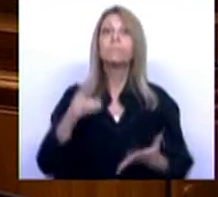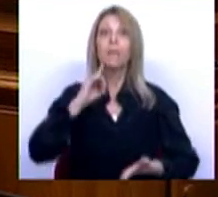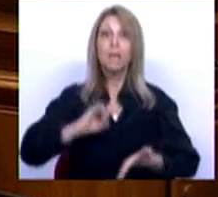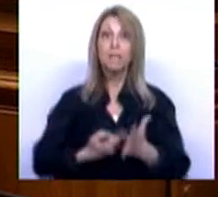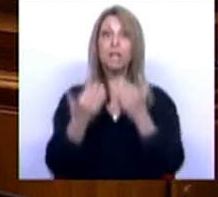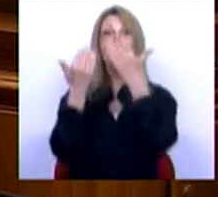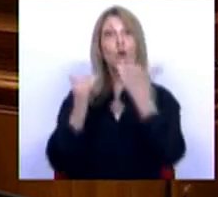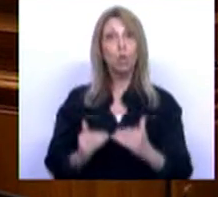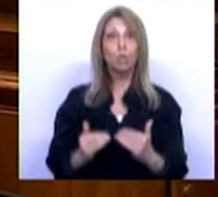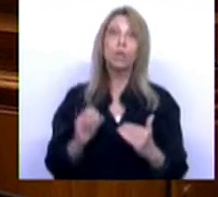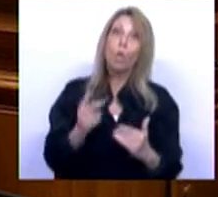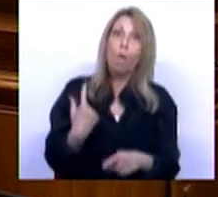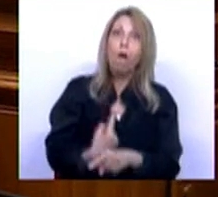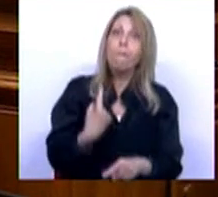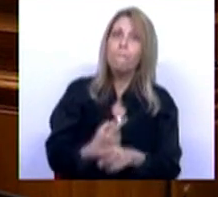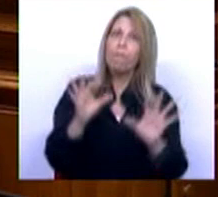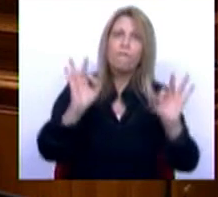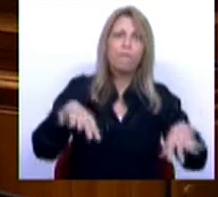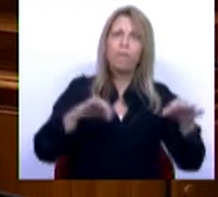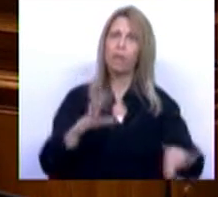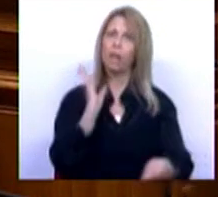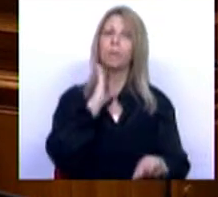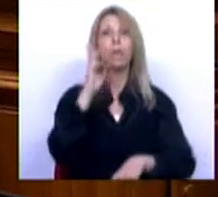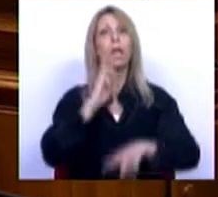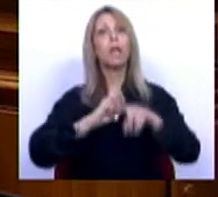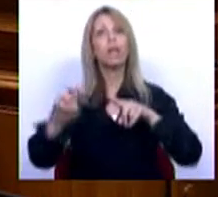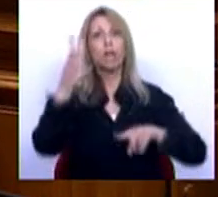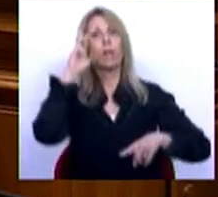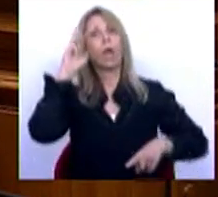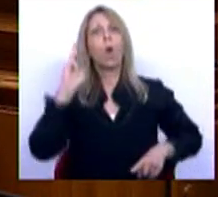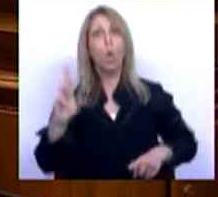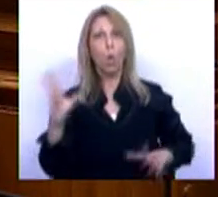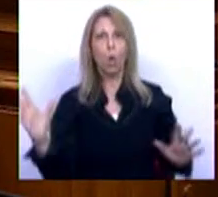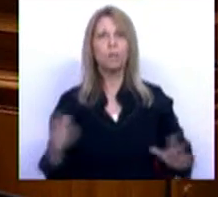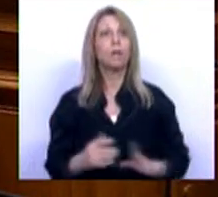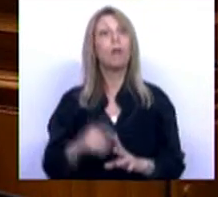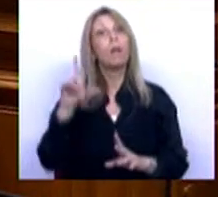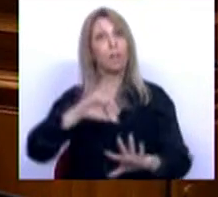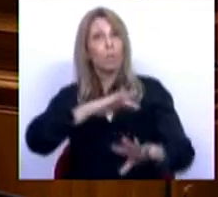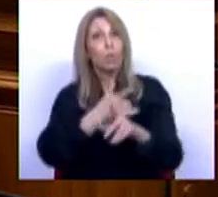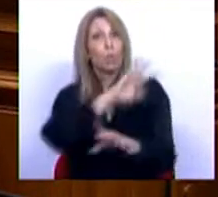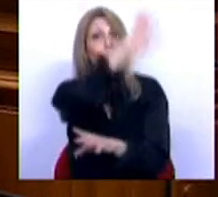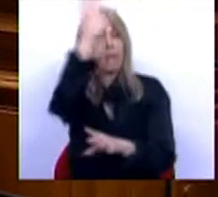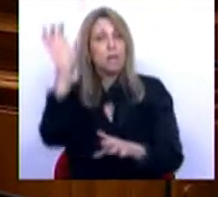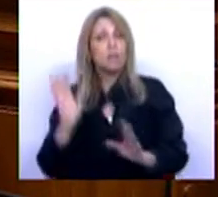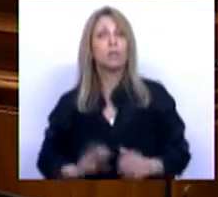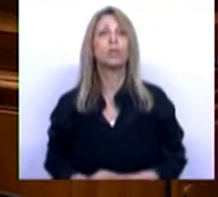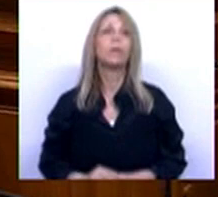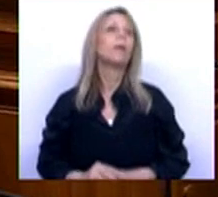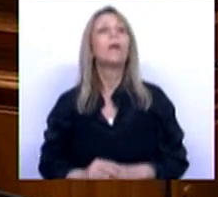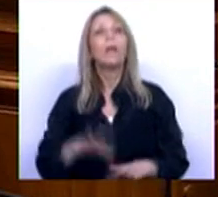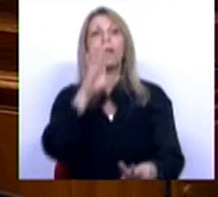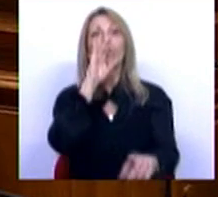já agora até eliminar a nossa dependência energética da Rússia e também de outros países, e ao mesmo